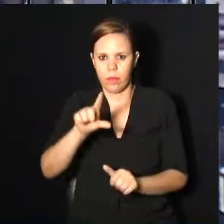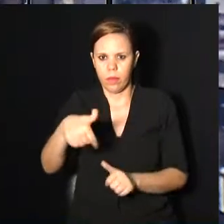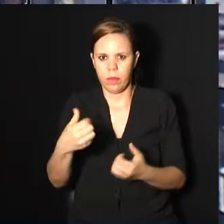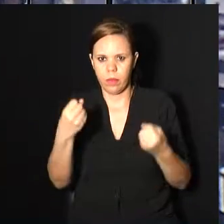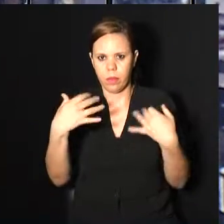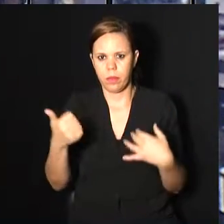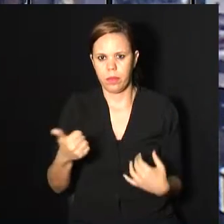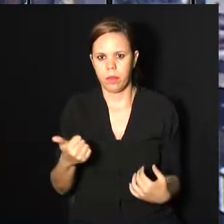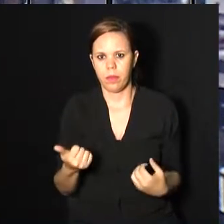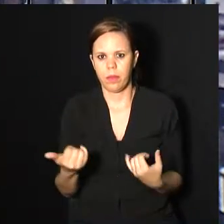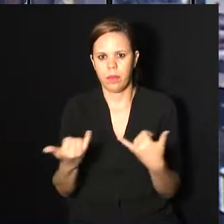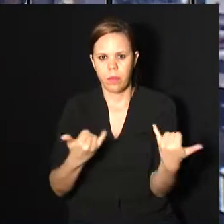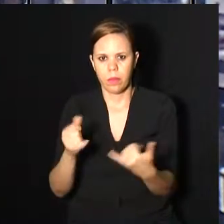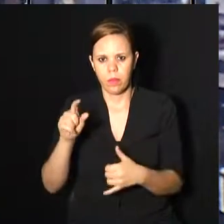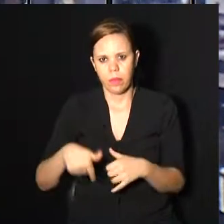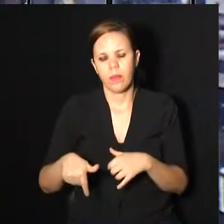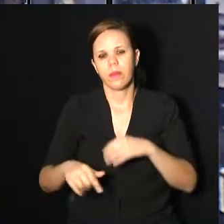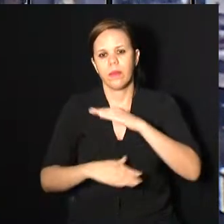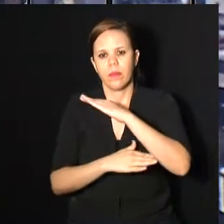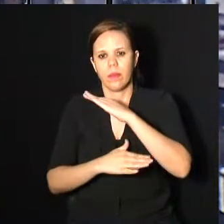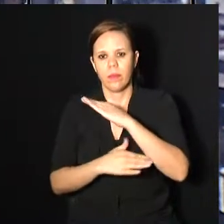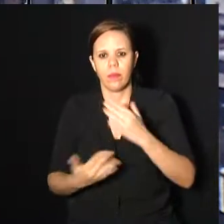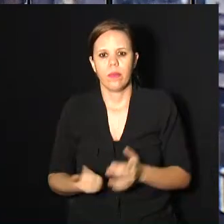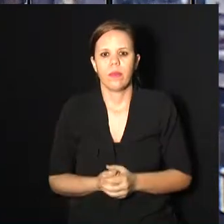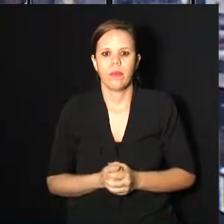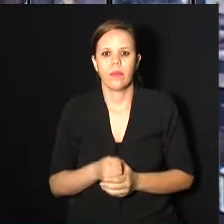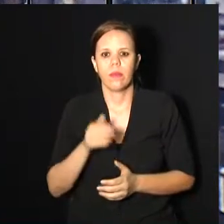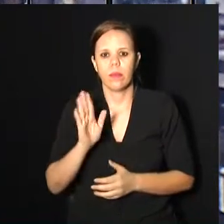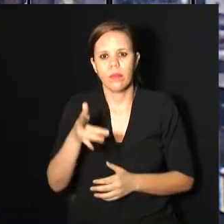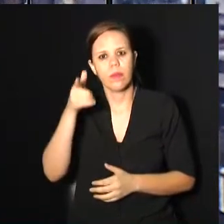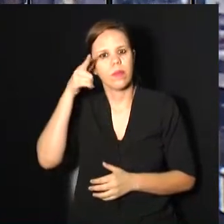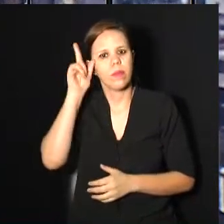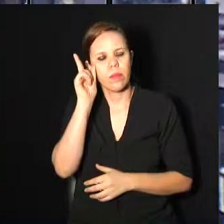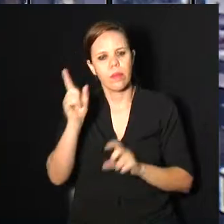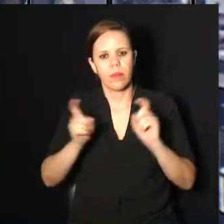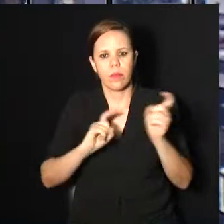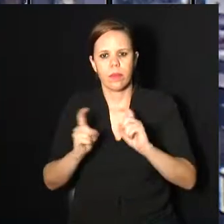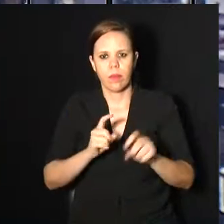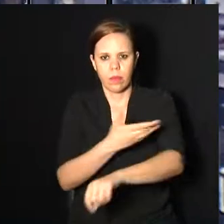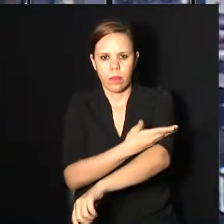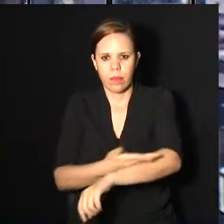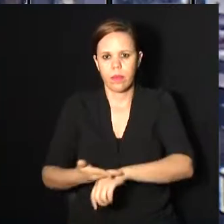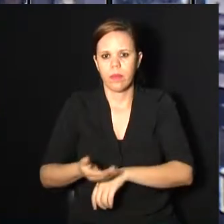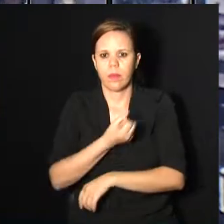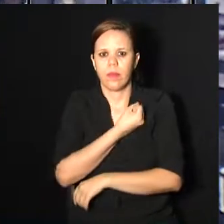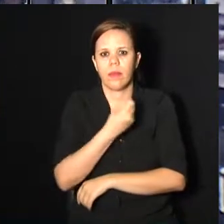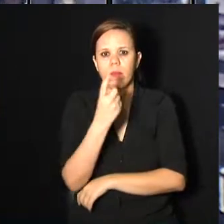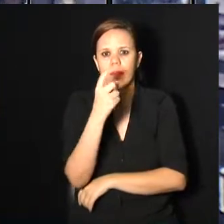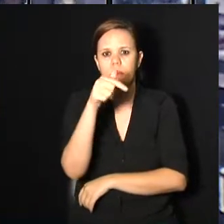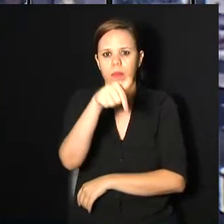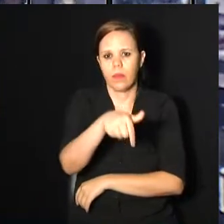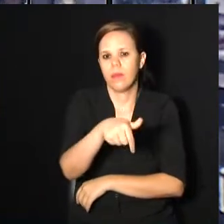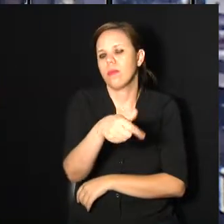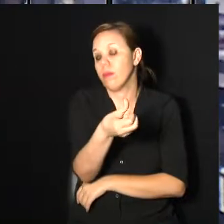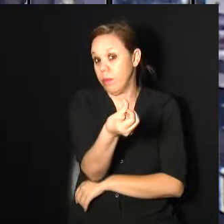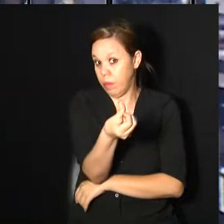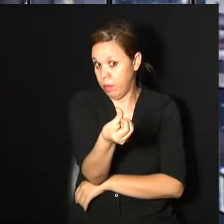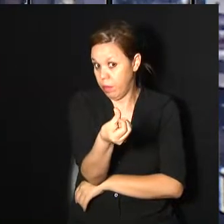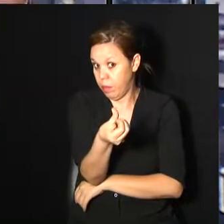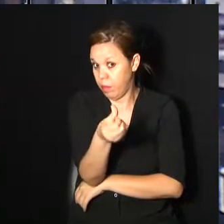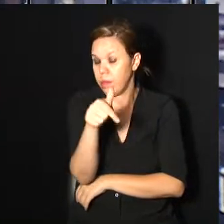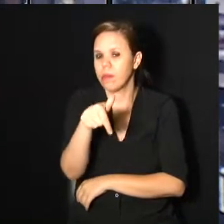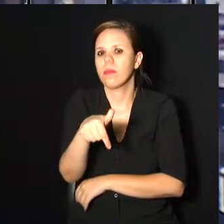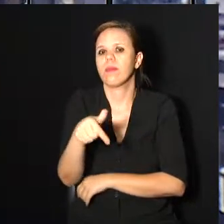porque primeiro as informações do Legislativo, já que ontem foi dia da reunião ordinária de número 67. Os